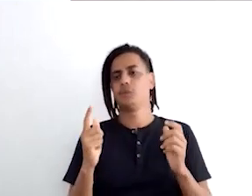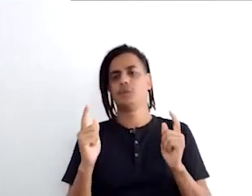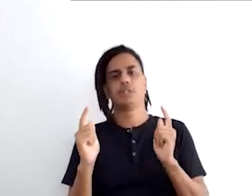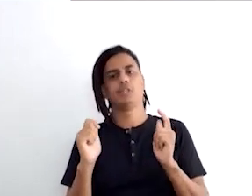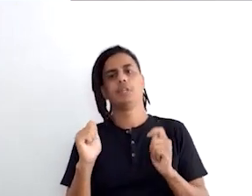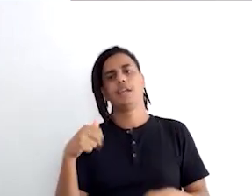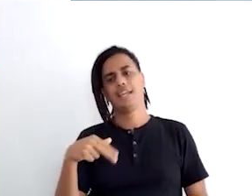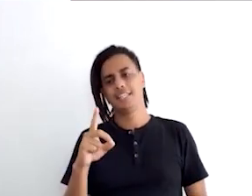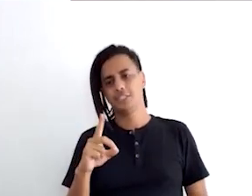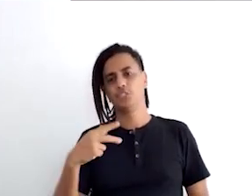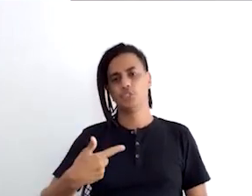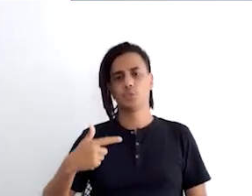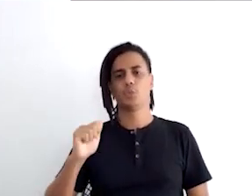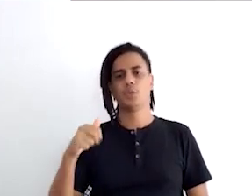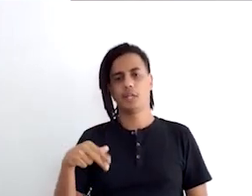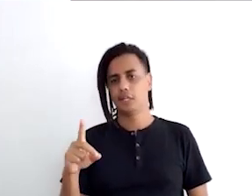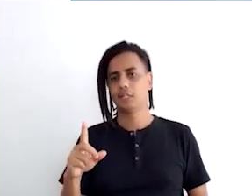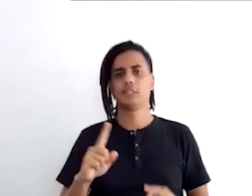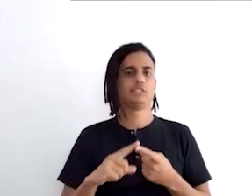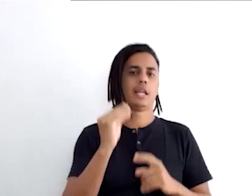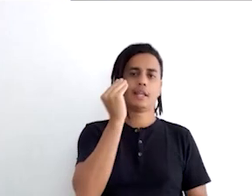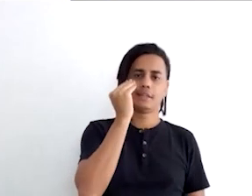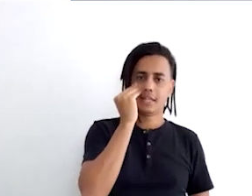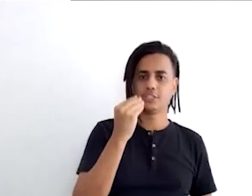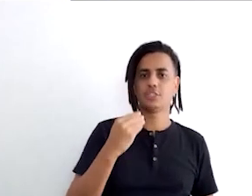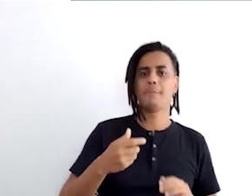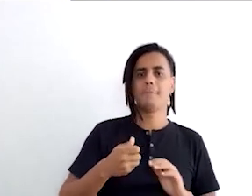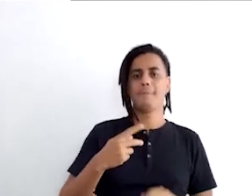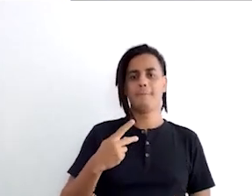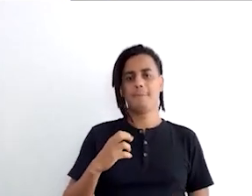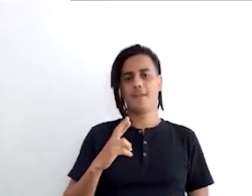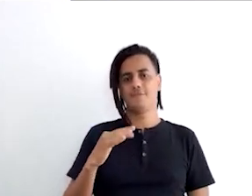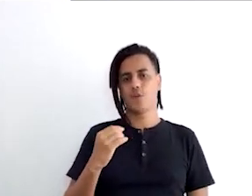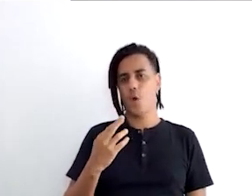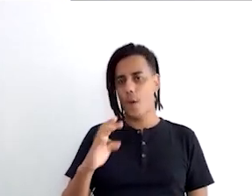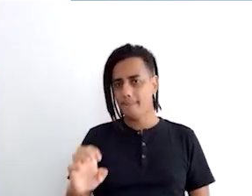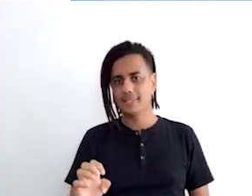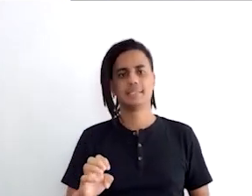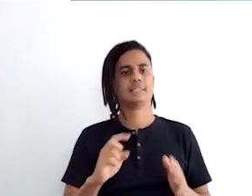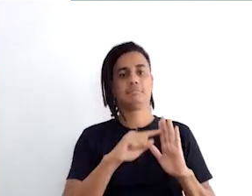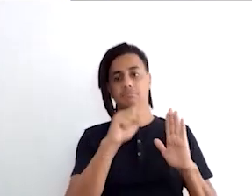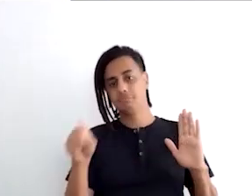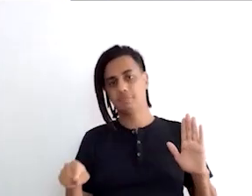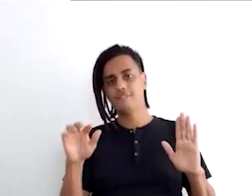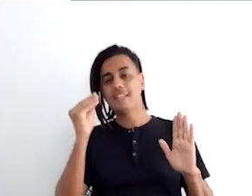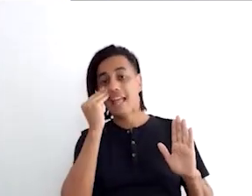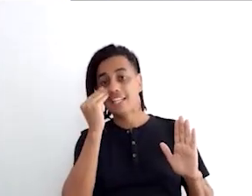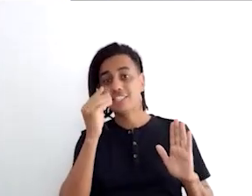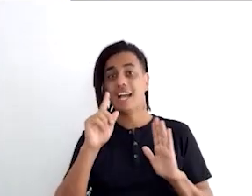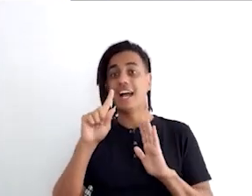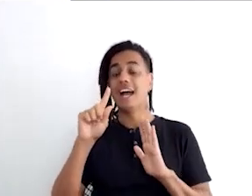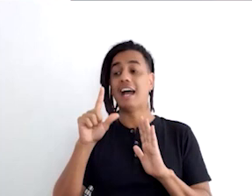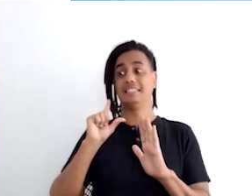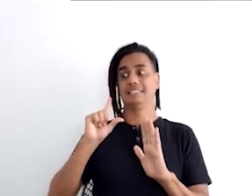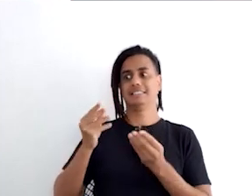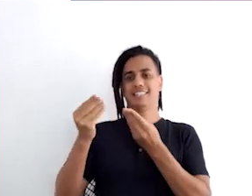os testes de smoke performance, e finalmente o deploy à produção, e mais um teste para saber se está tudo ok antes de estar na mão dos usuários. O